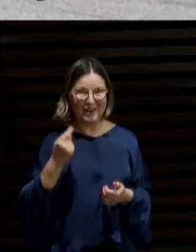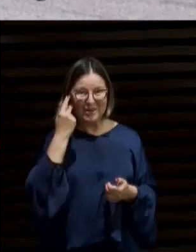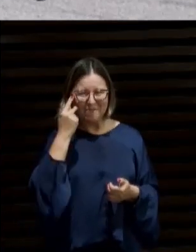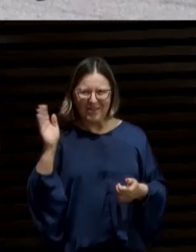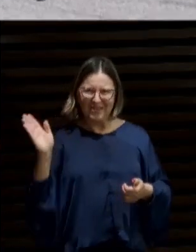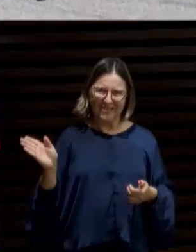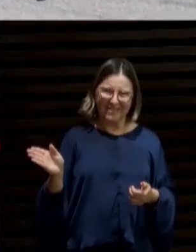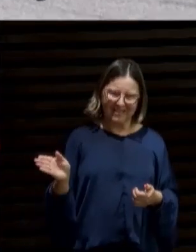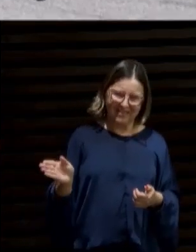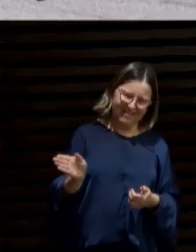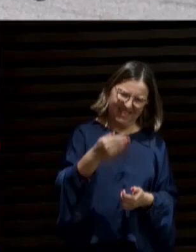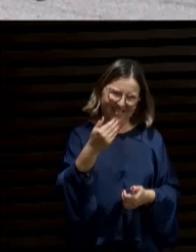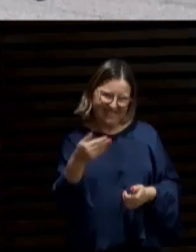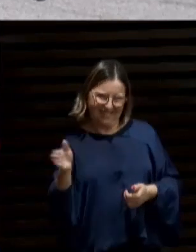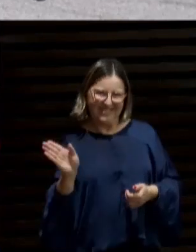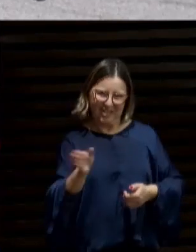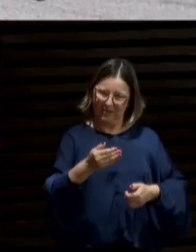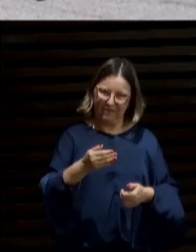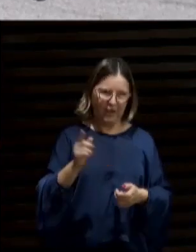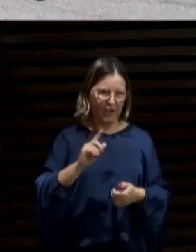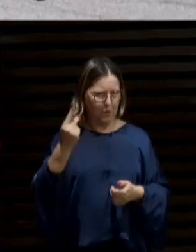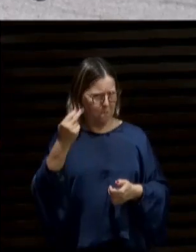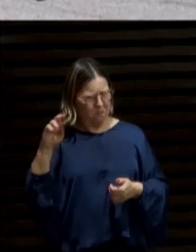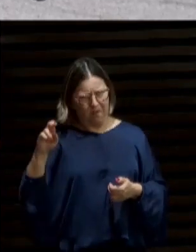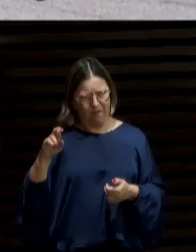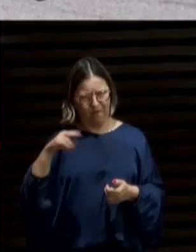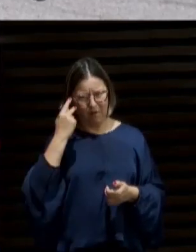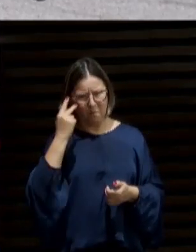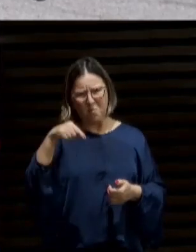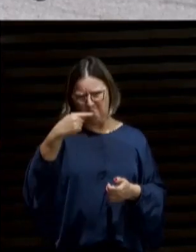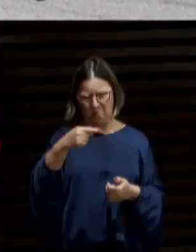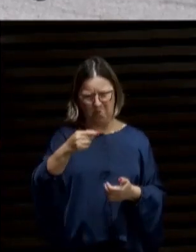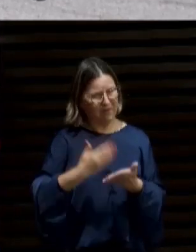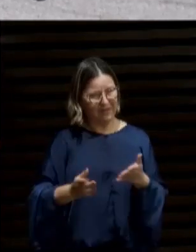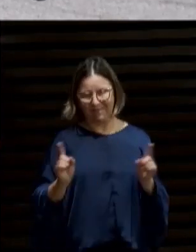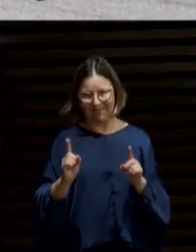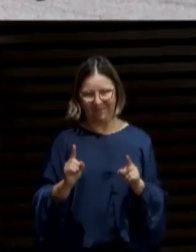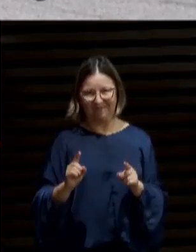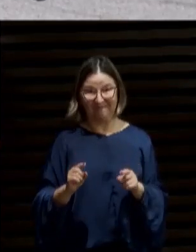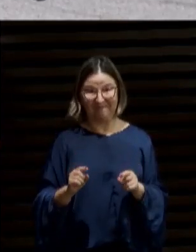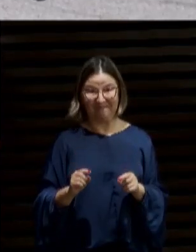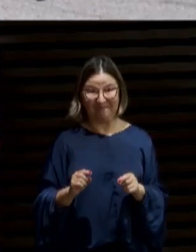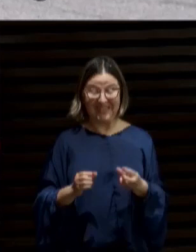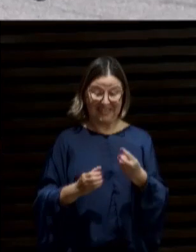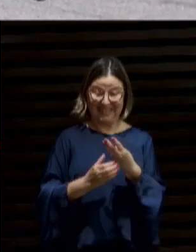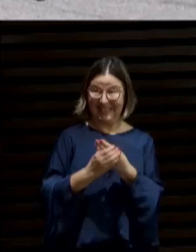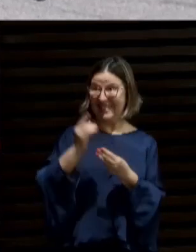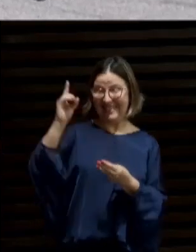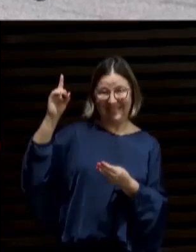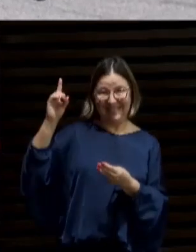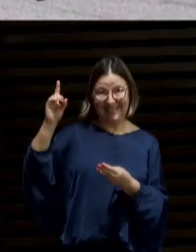pegar. Não é pior possível para o outro perder. A Trindade não tem